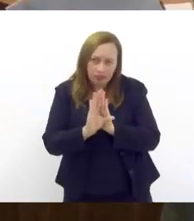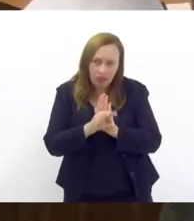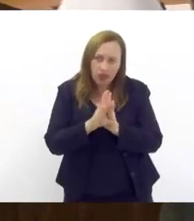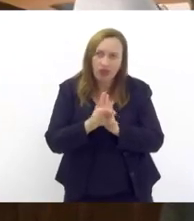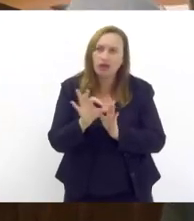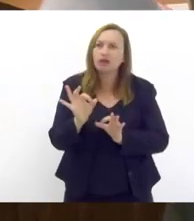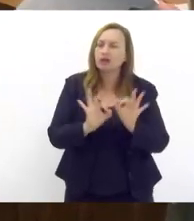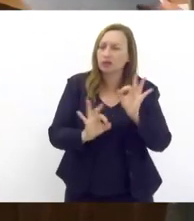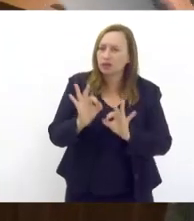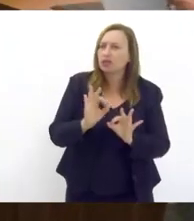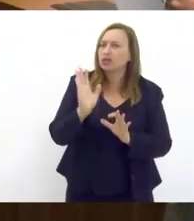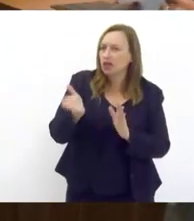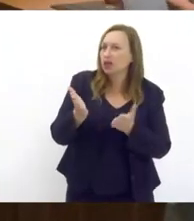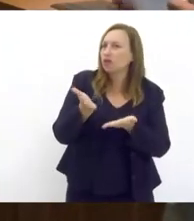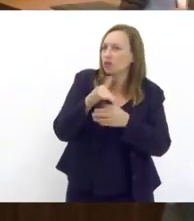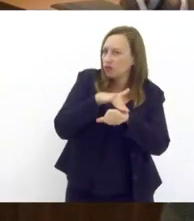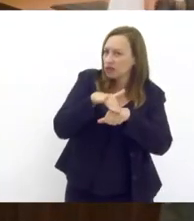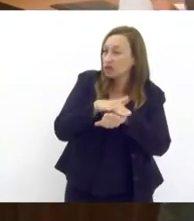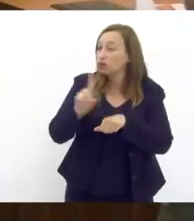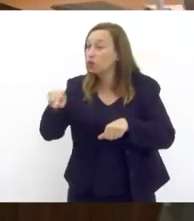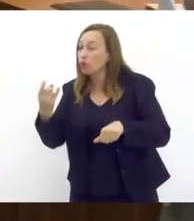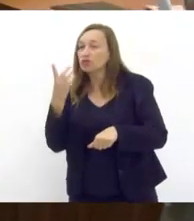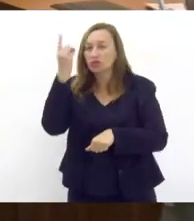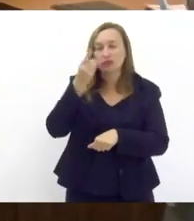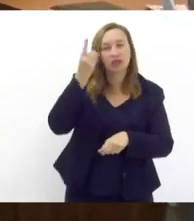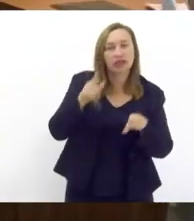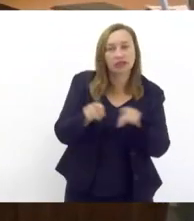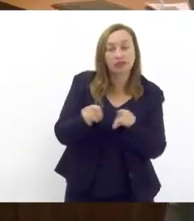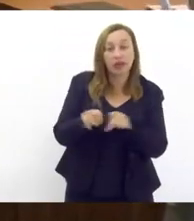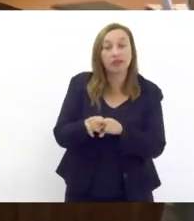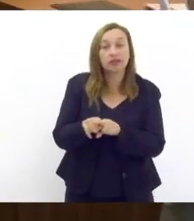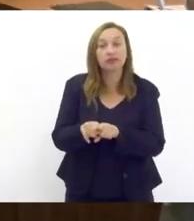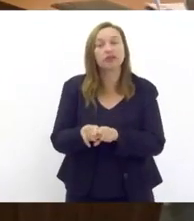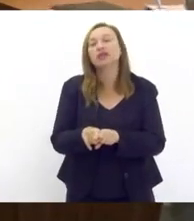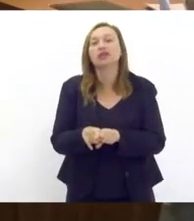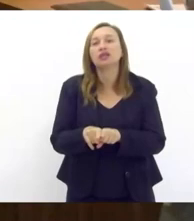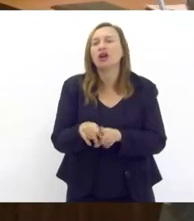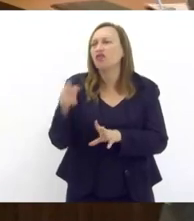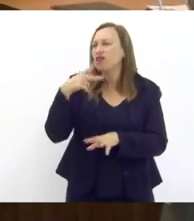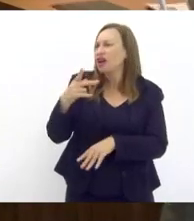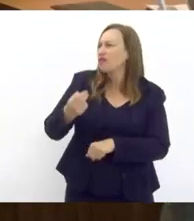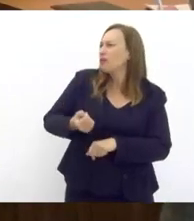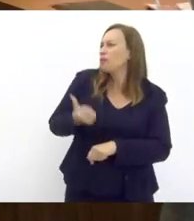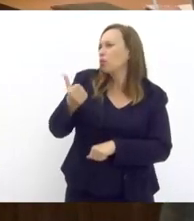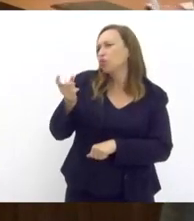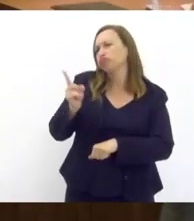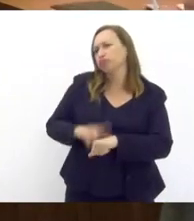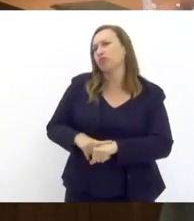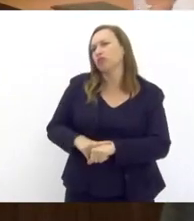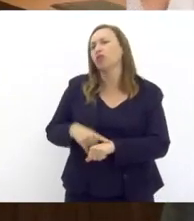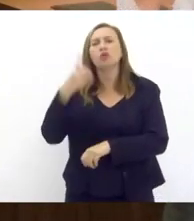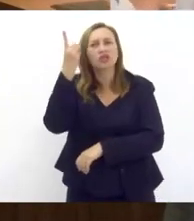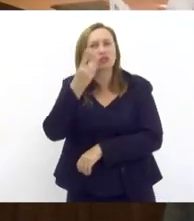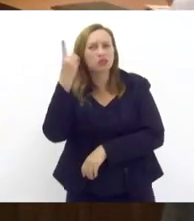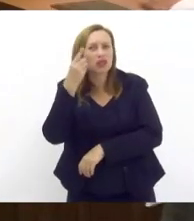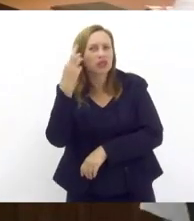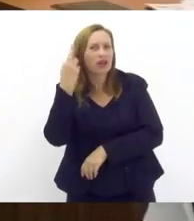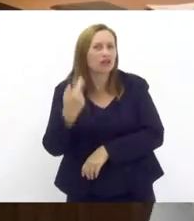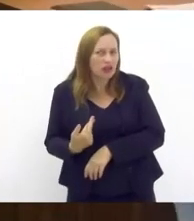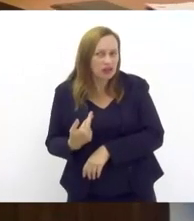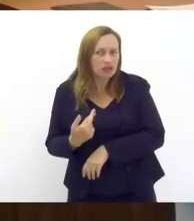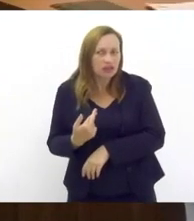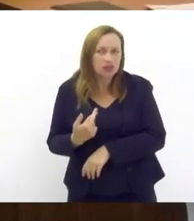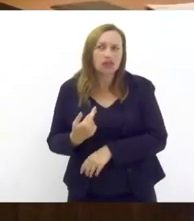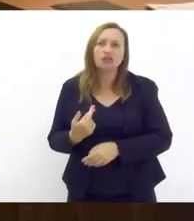Excelência já disse que está conversando também com outras deputadas, o seguinte, eu falava há pouco tempo com a deputada Renata Souza.